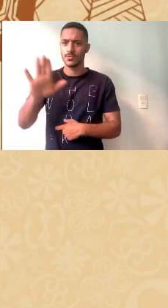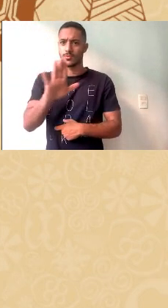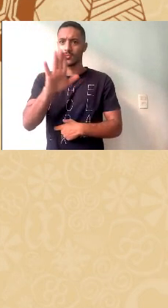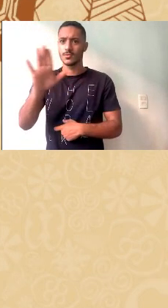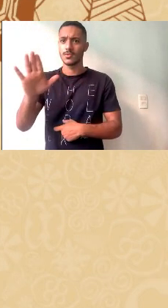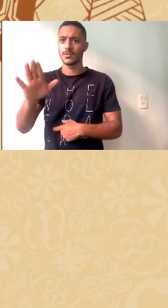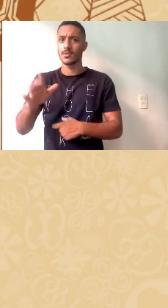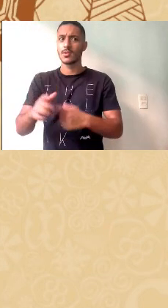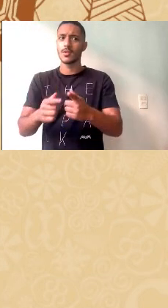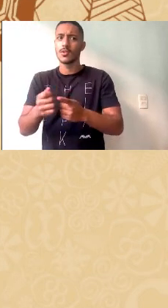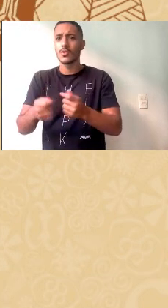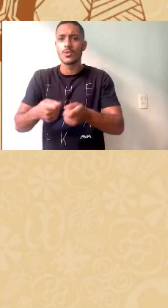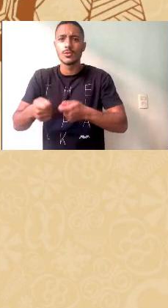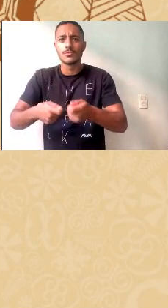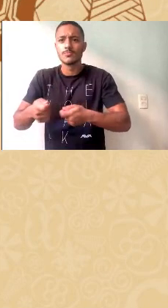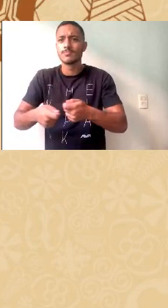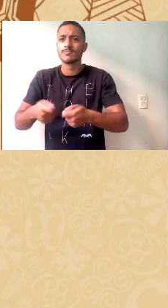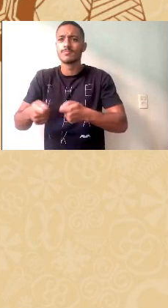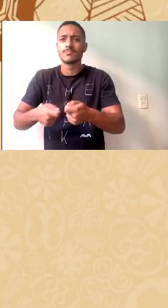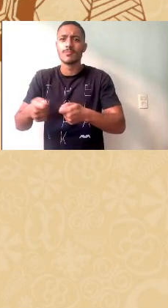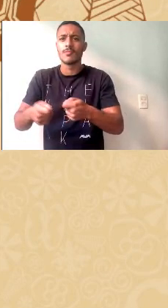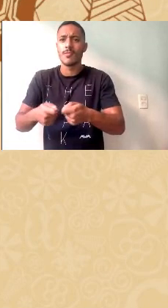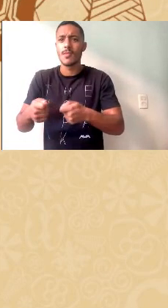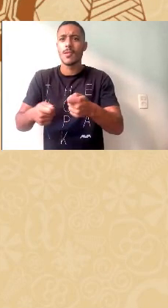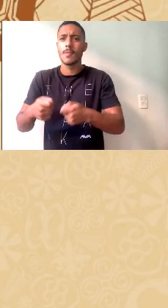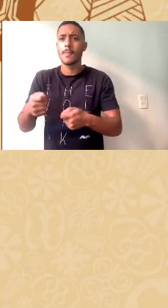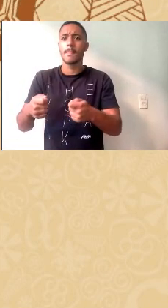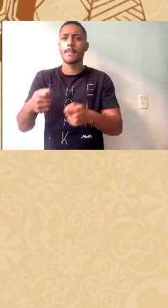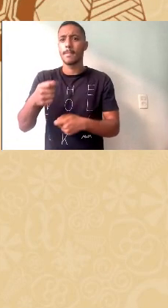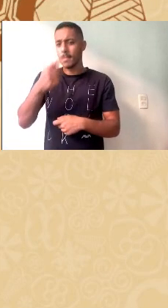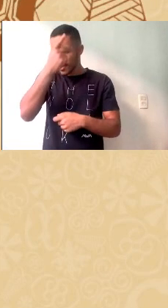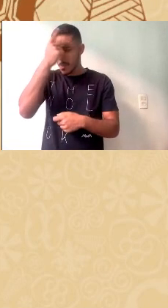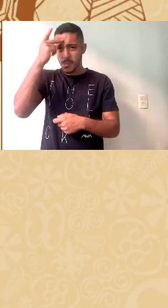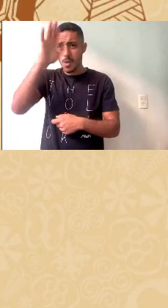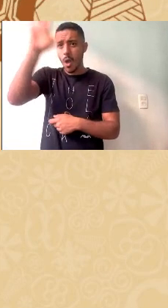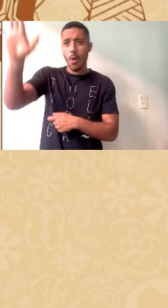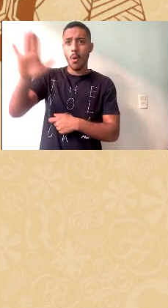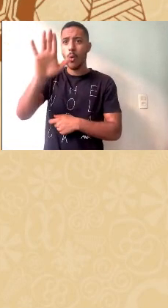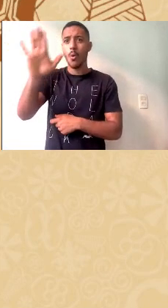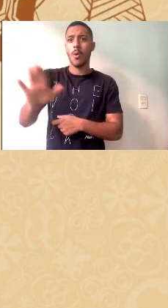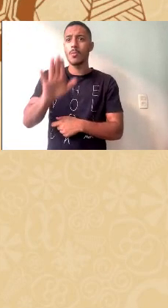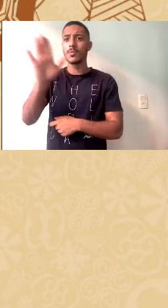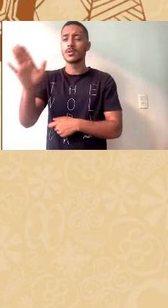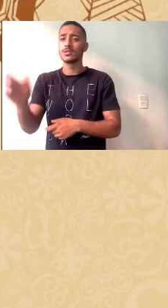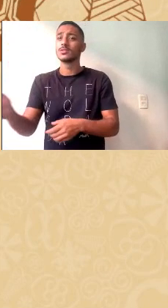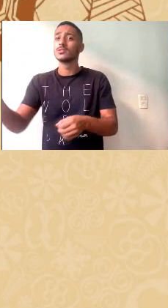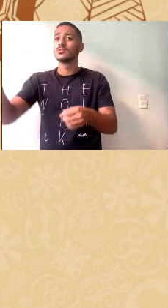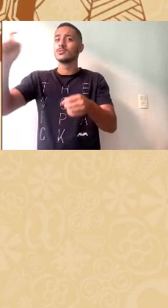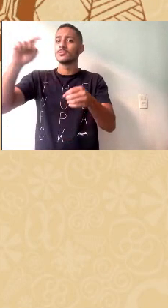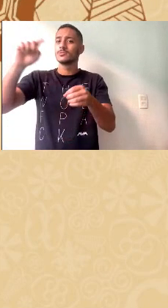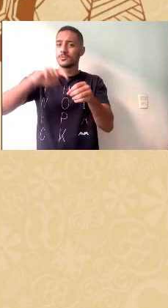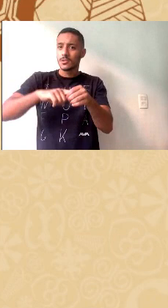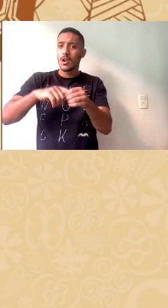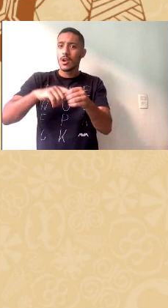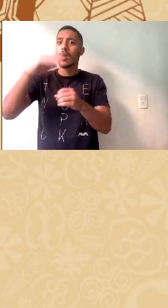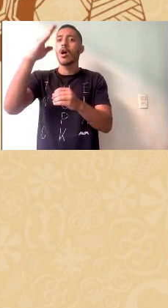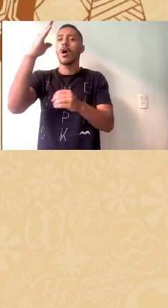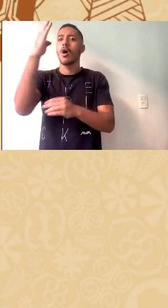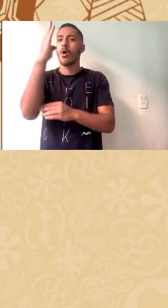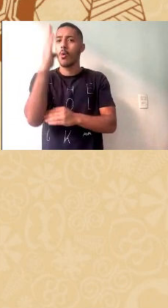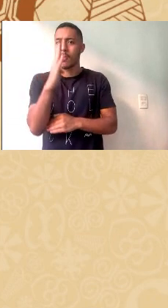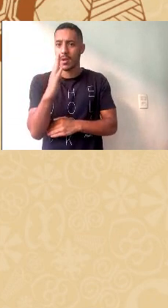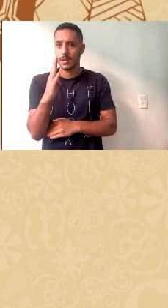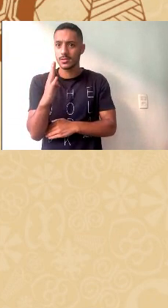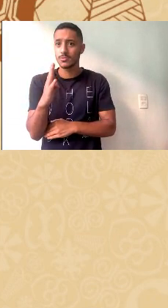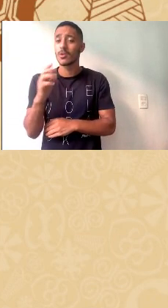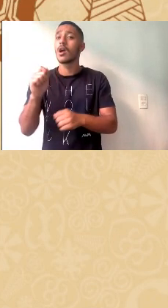disponibilizados para a imigração desses grupos da Europa, que, sem dúvida nenhuma, contribuíram com a construção do país,